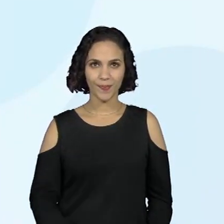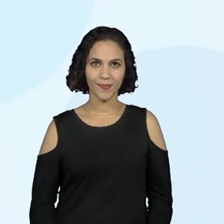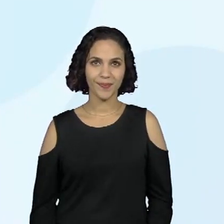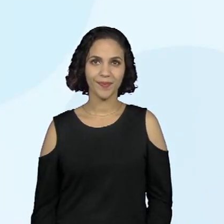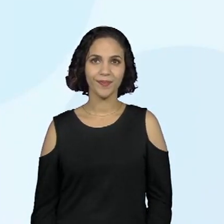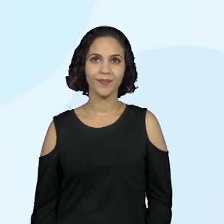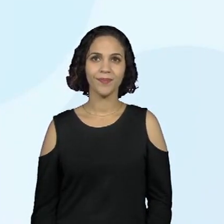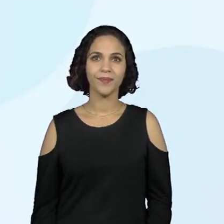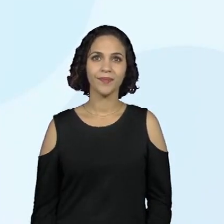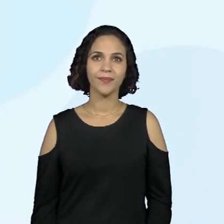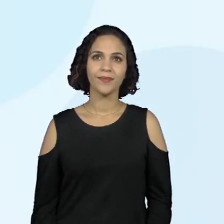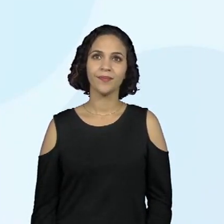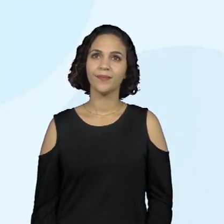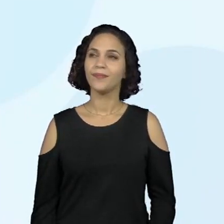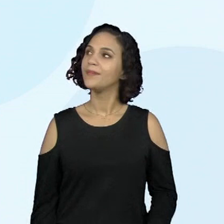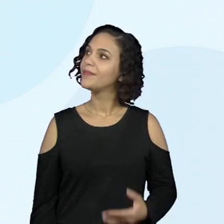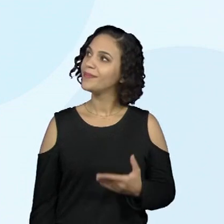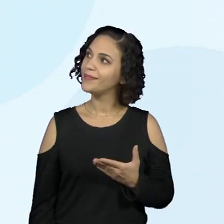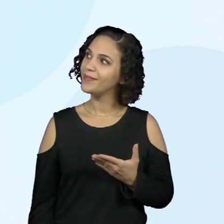Heptágono.